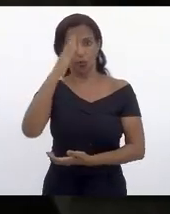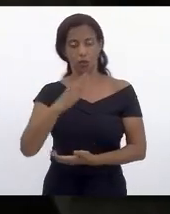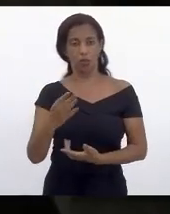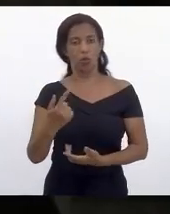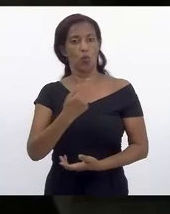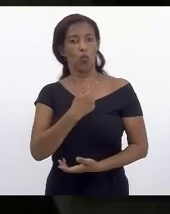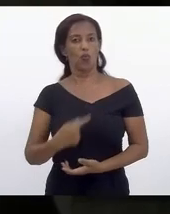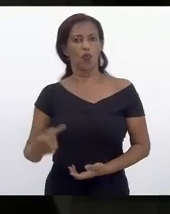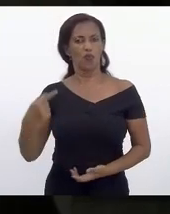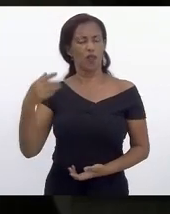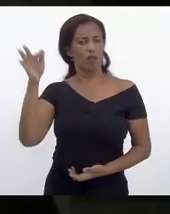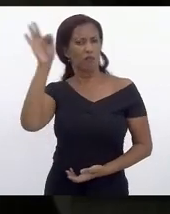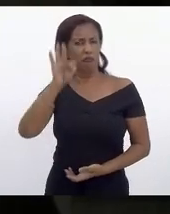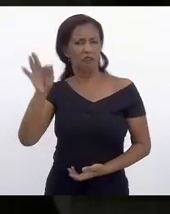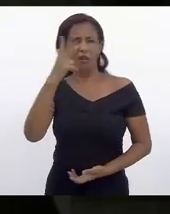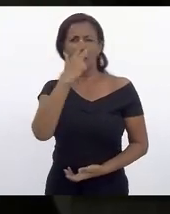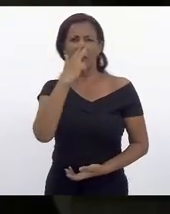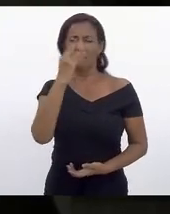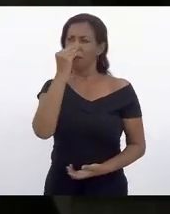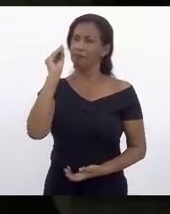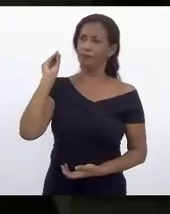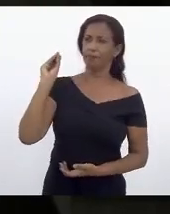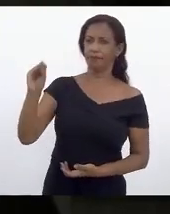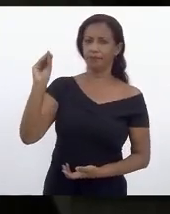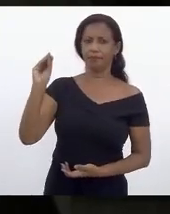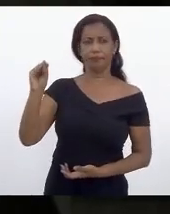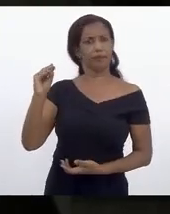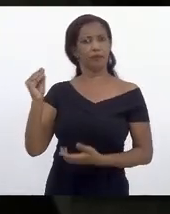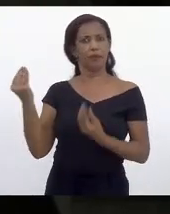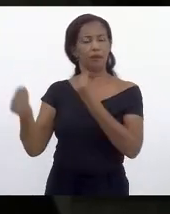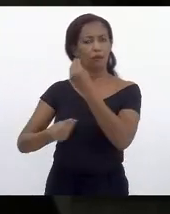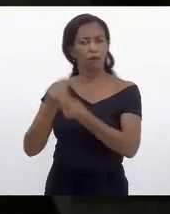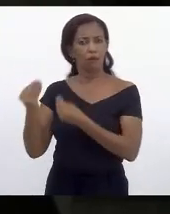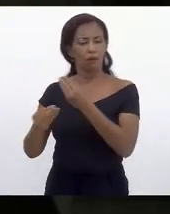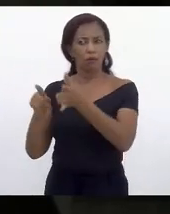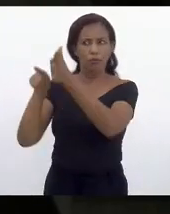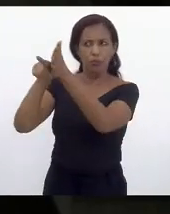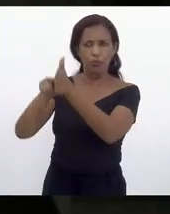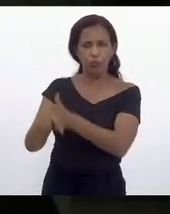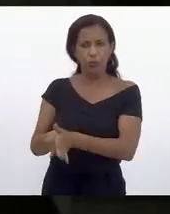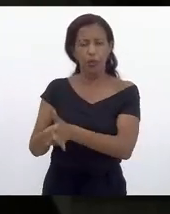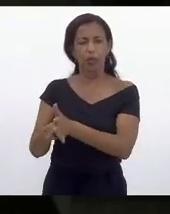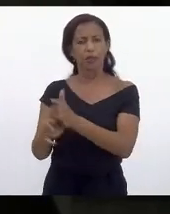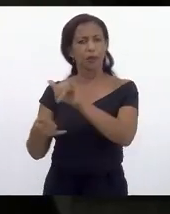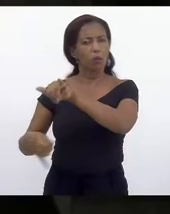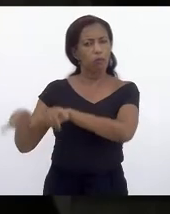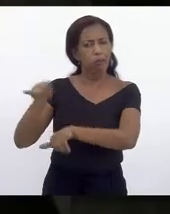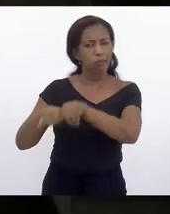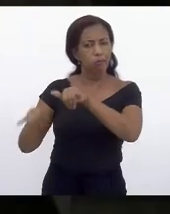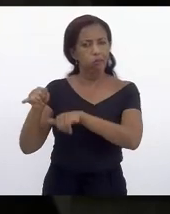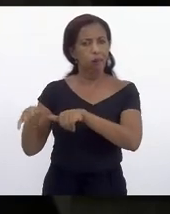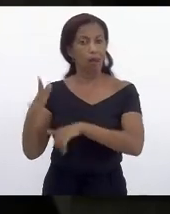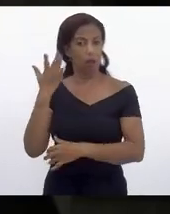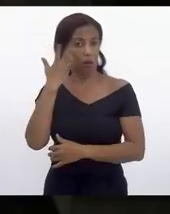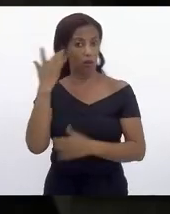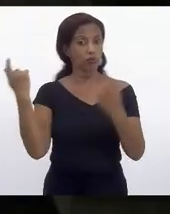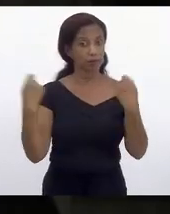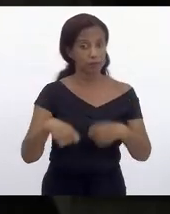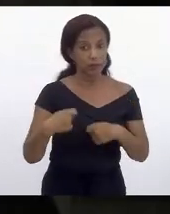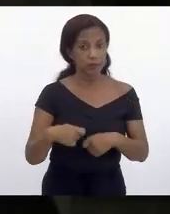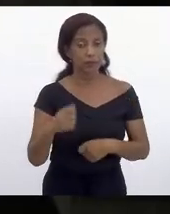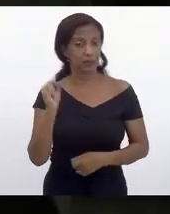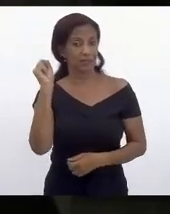Bolsonaro, deprecia a ciência, as universidades e seus pesquisadores, seus laboratórios de pesquisa, pois eu acho que a gente precisa